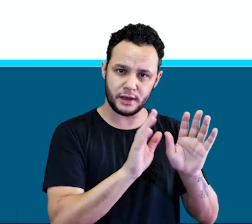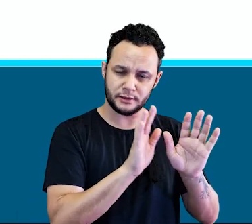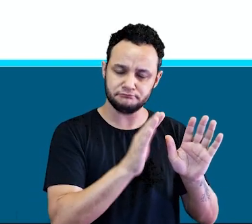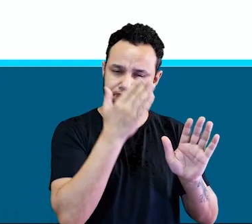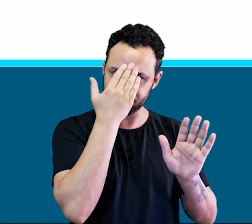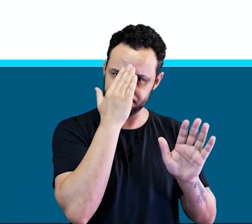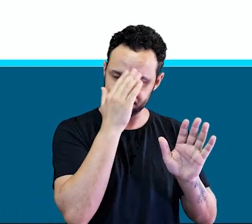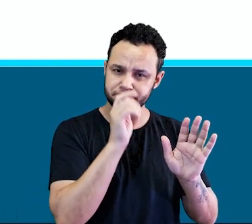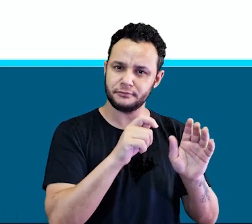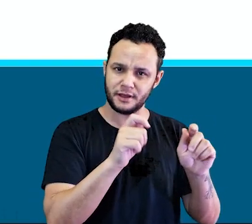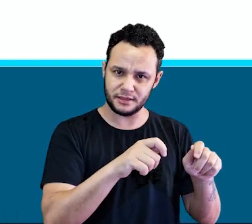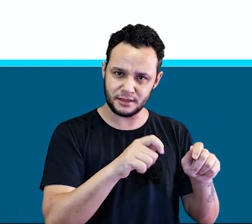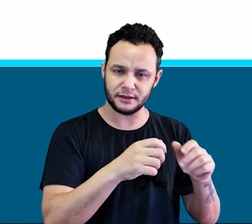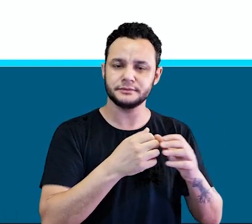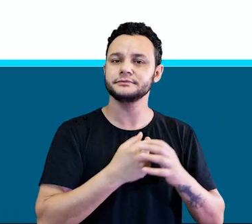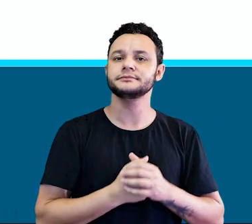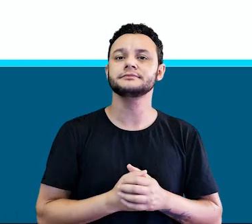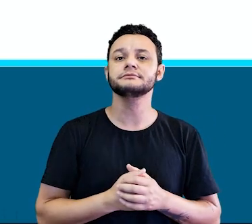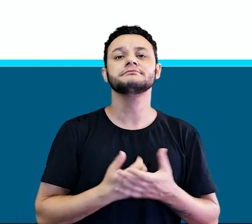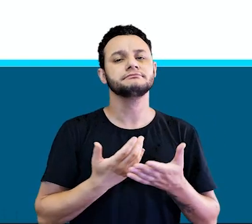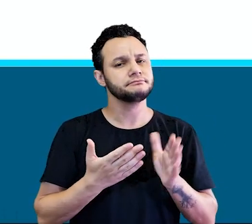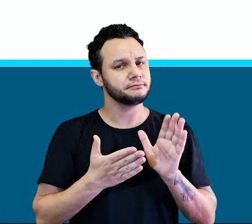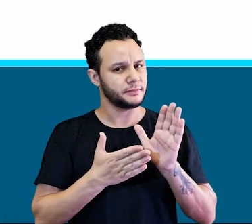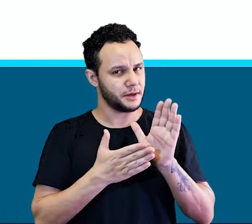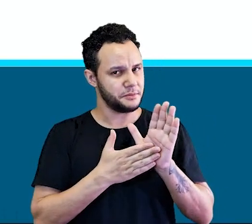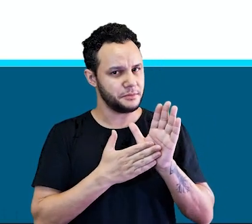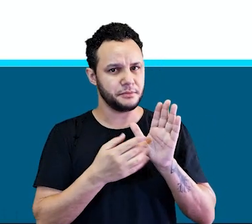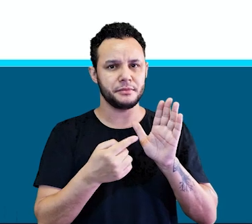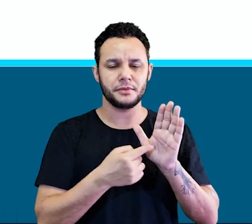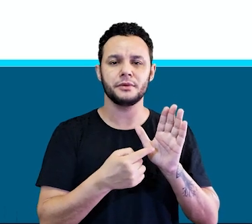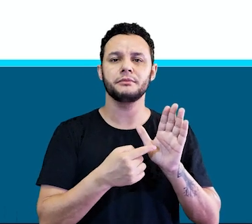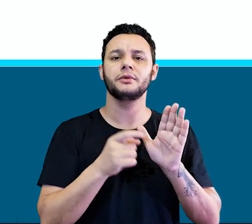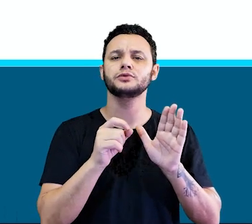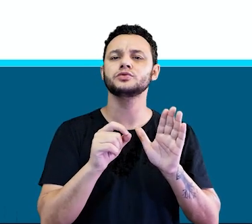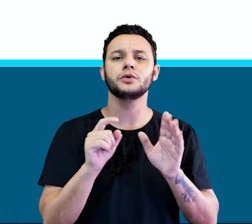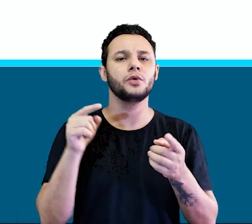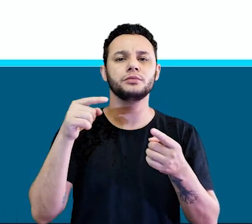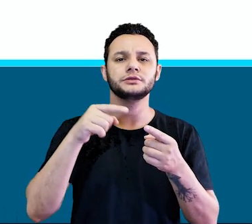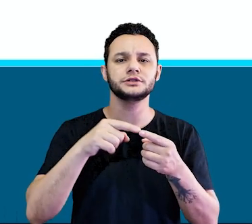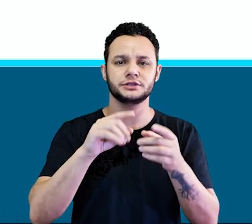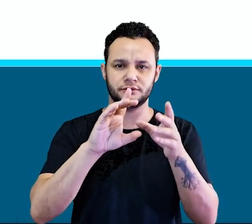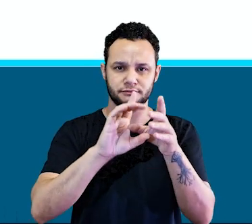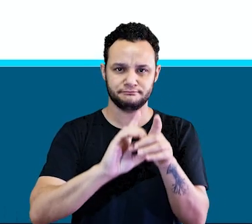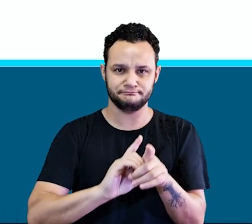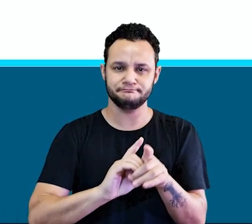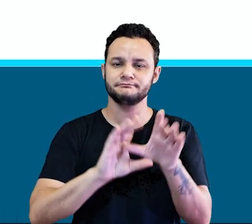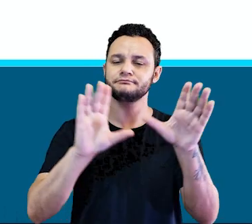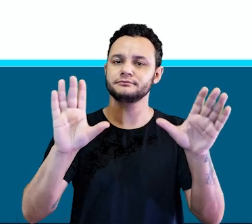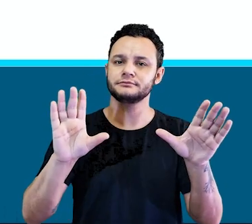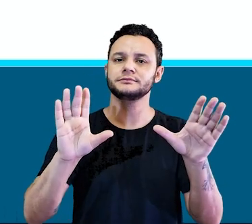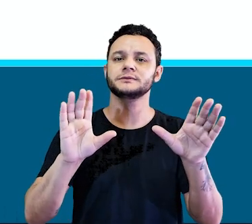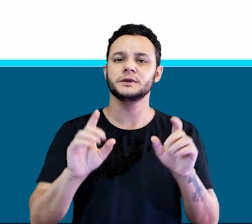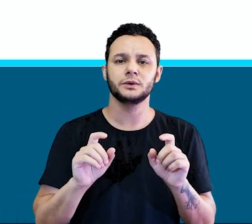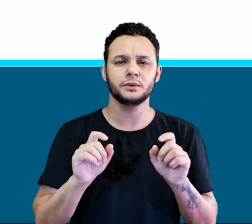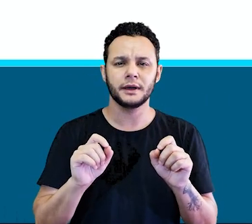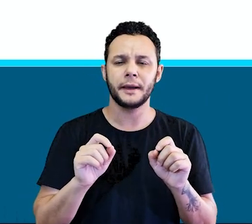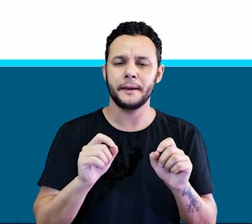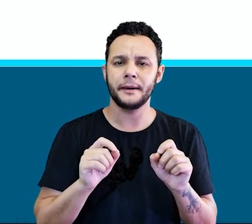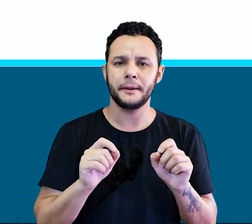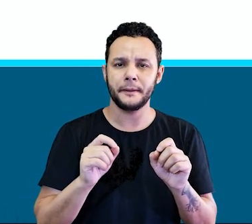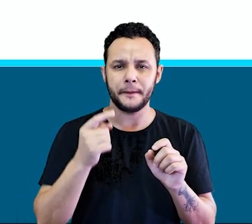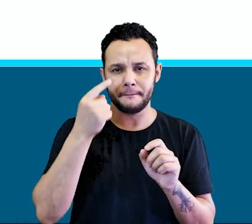pensando, né, lá no governo federal, né? Então é uma proposta, gente, no âmbito da redemocratização, né,